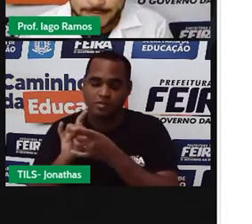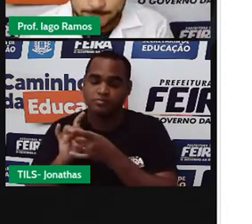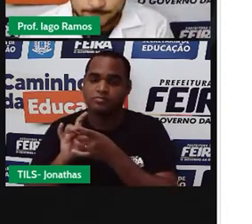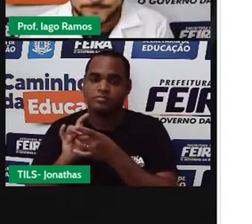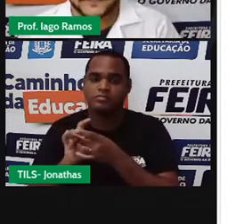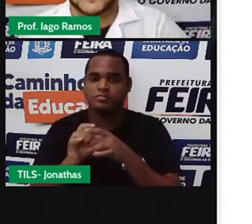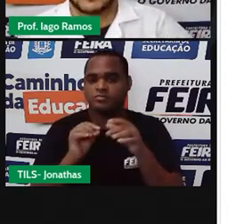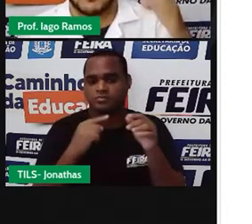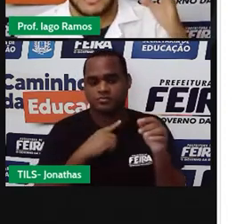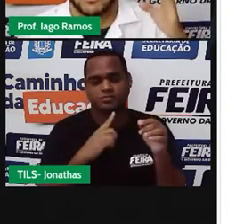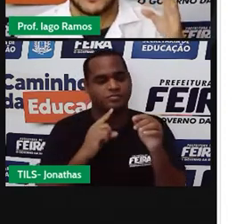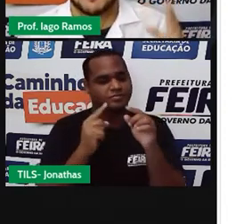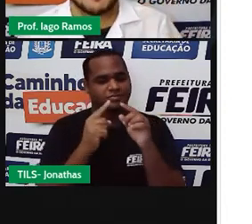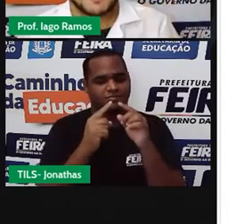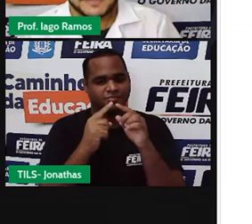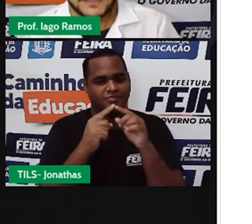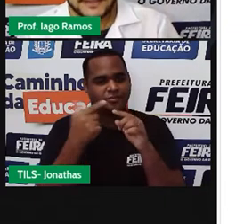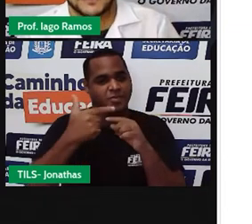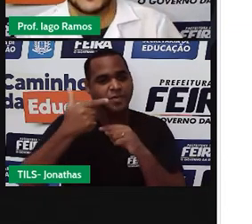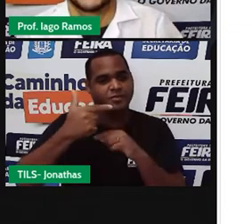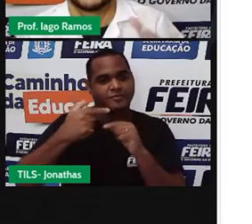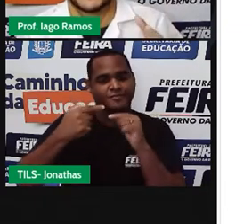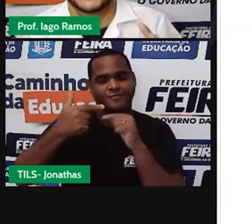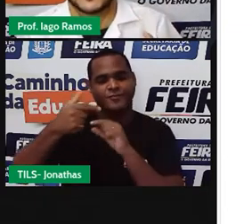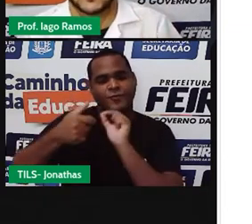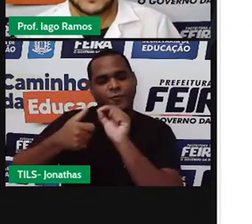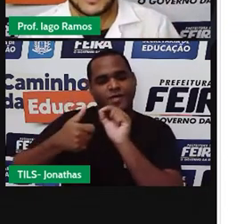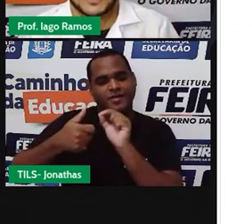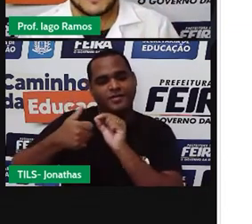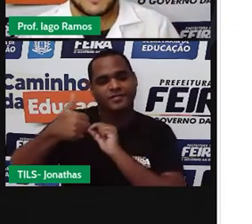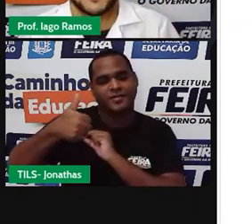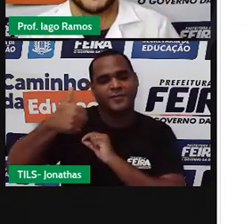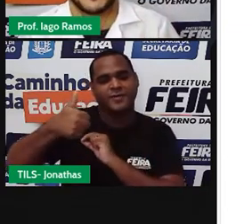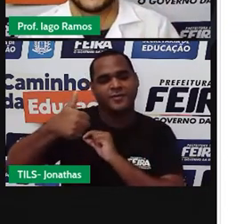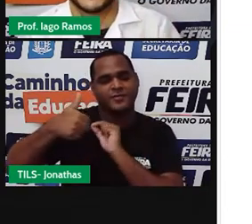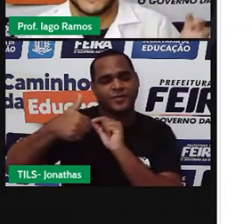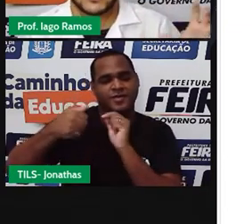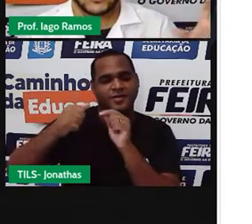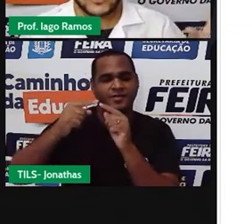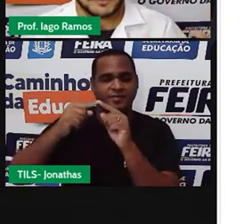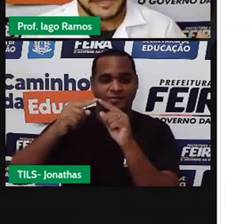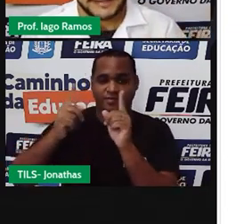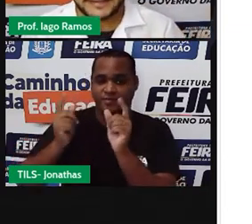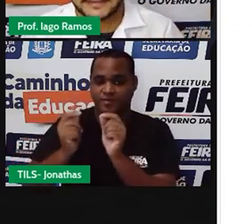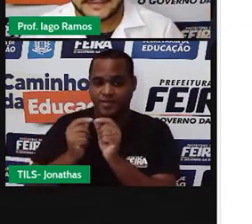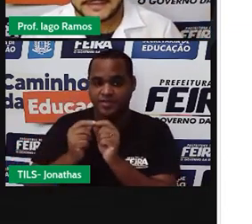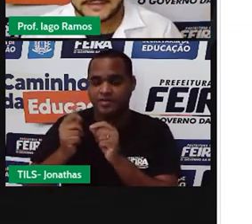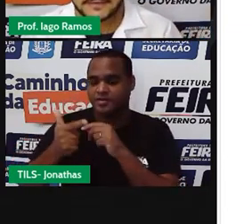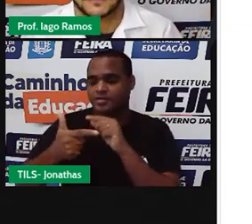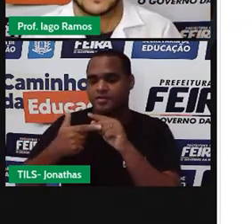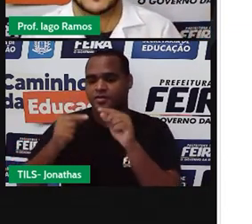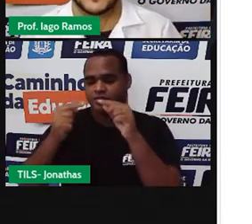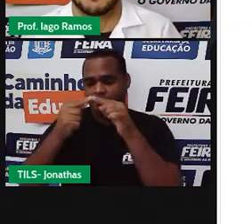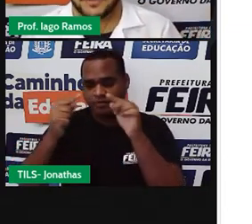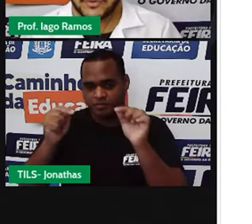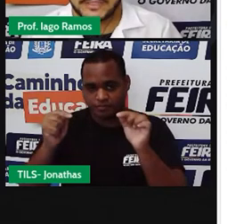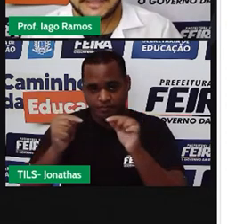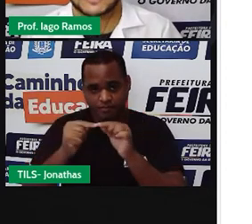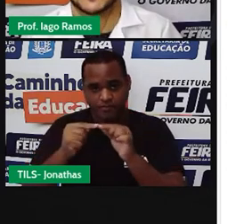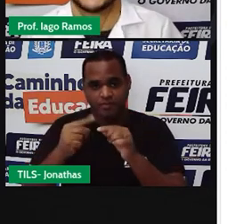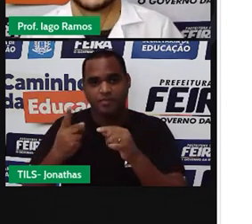tem Qual é a ordem para e faz as contas que estiver primeiro dentro dos parênteses